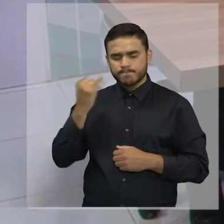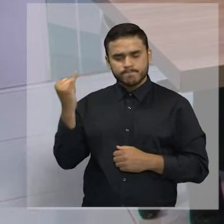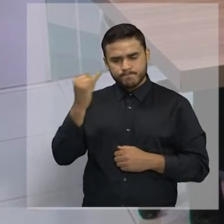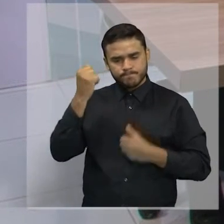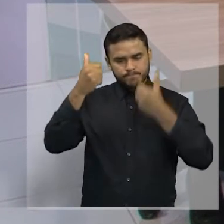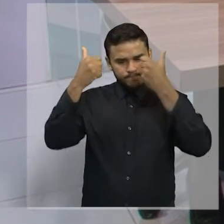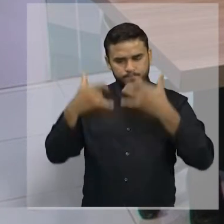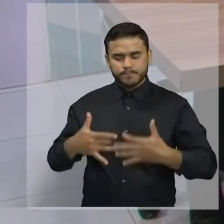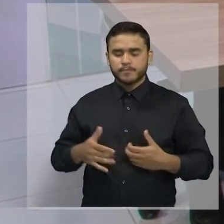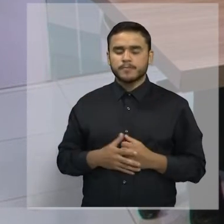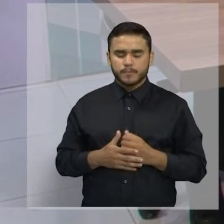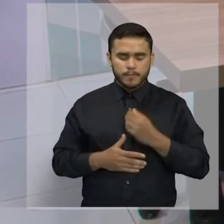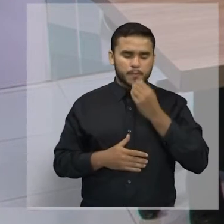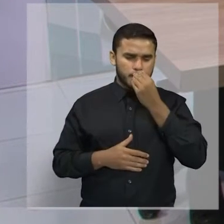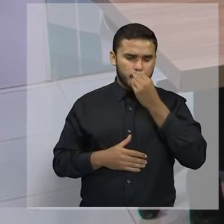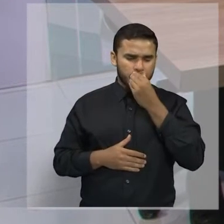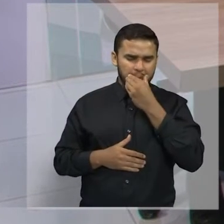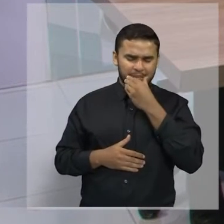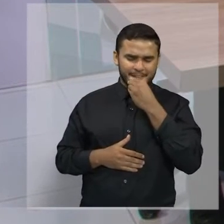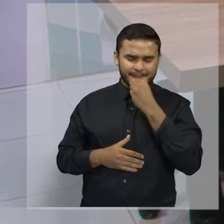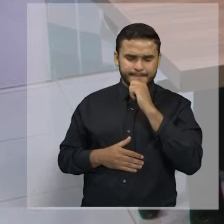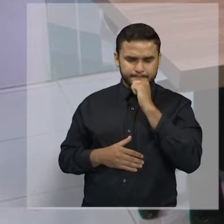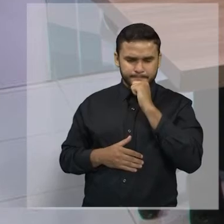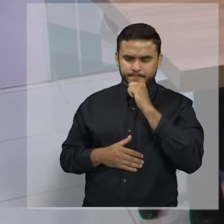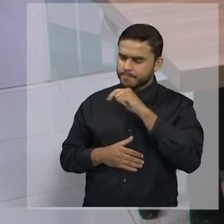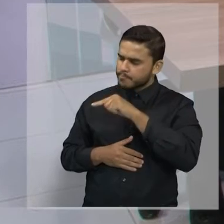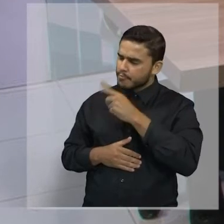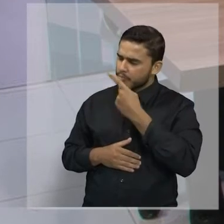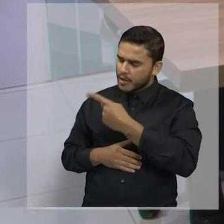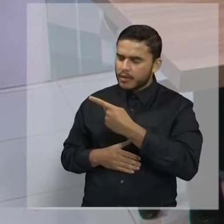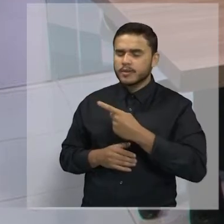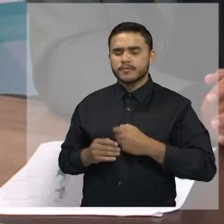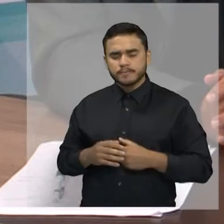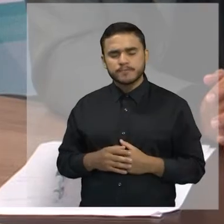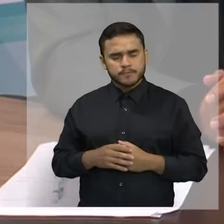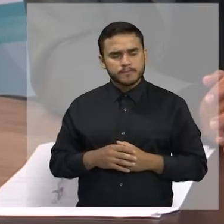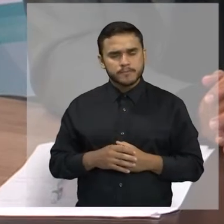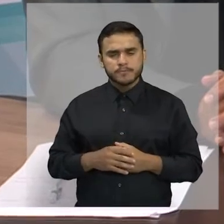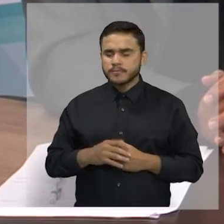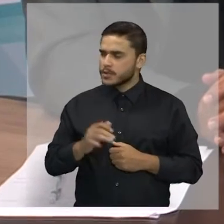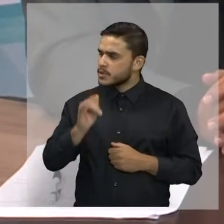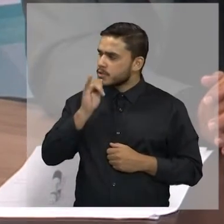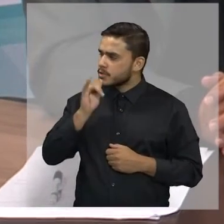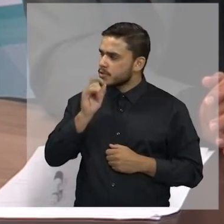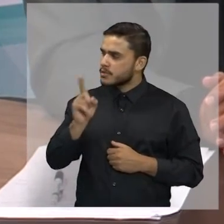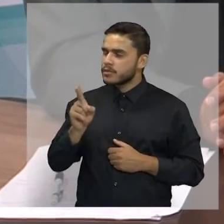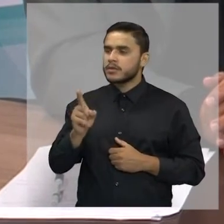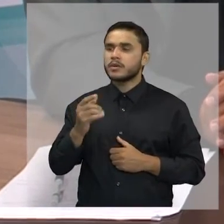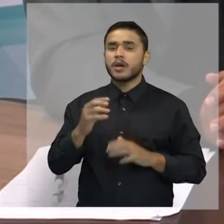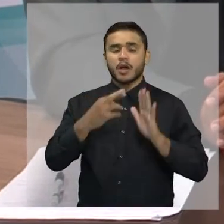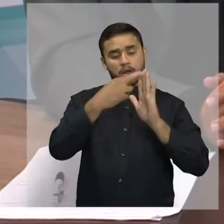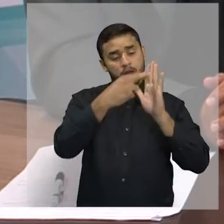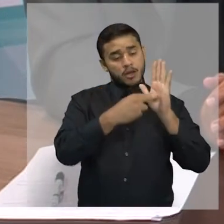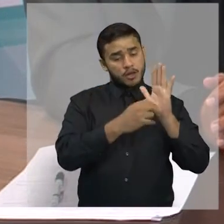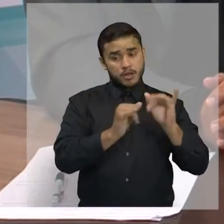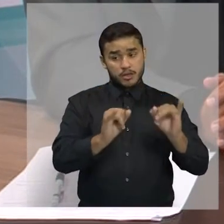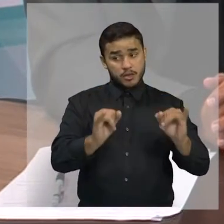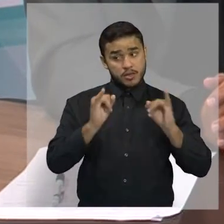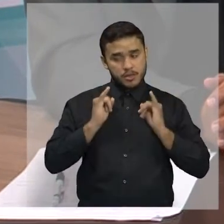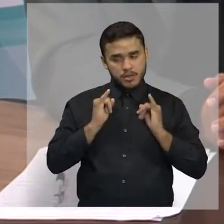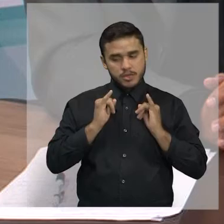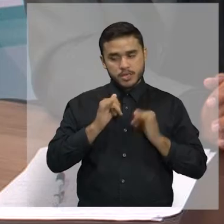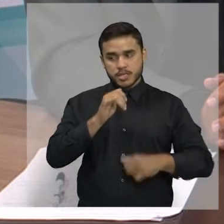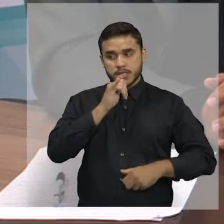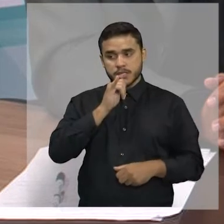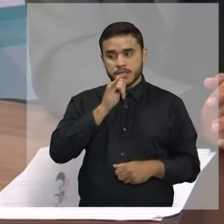duas razões. A primeira razão é que essa discussão da Previdência deveria ter